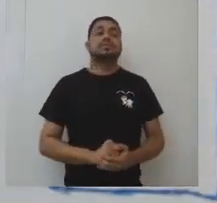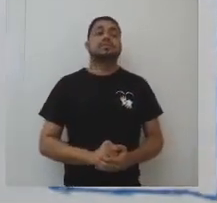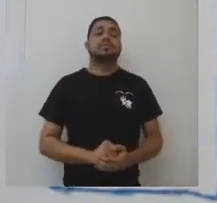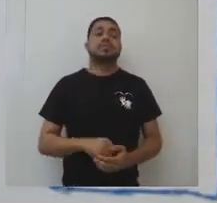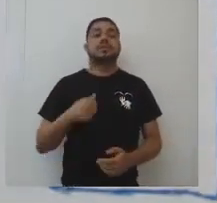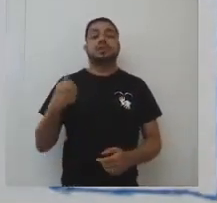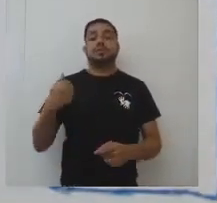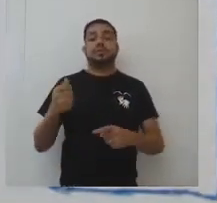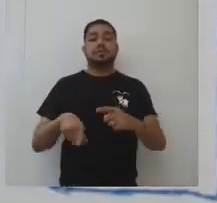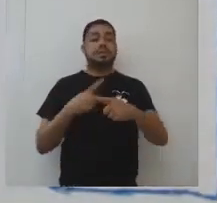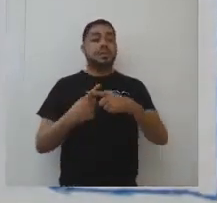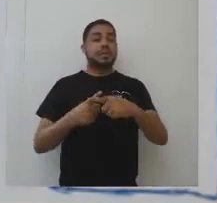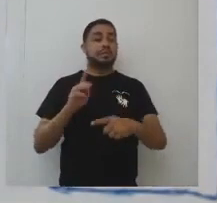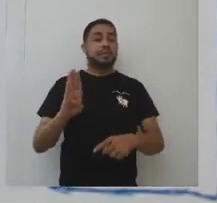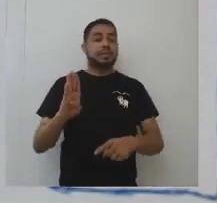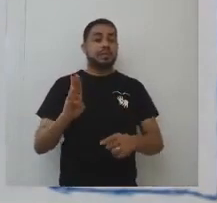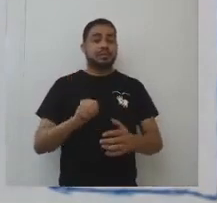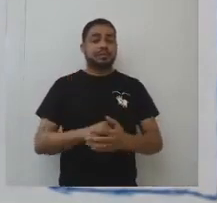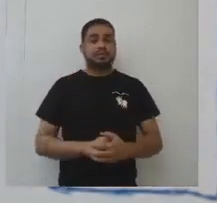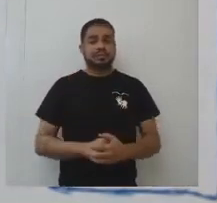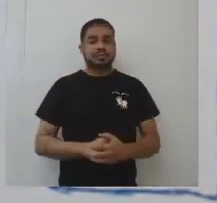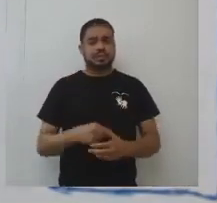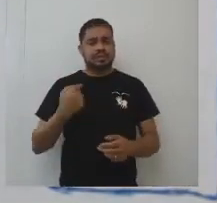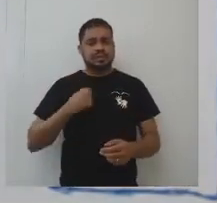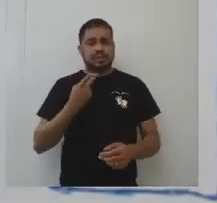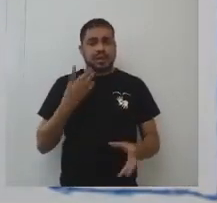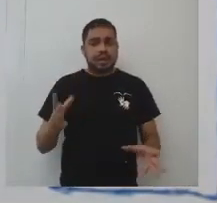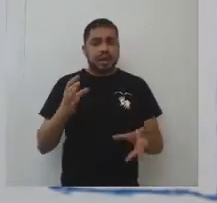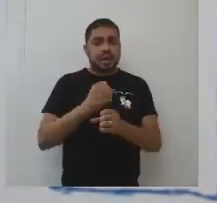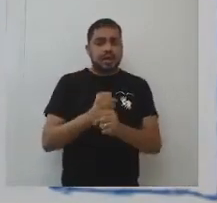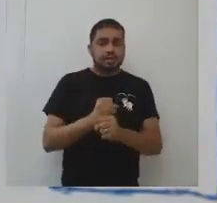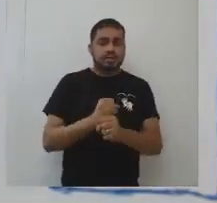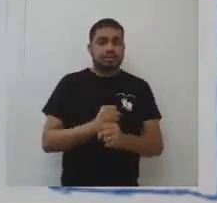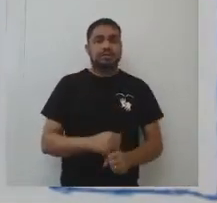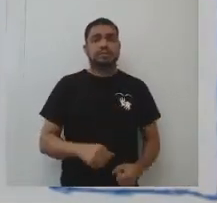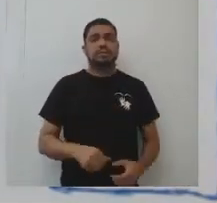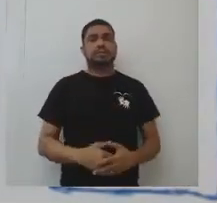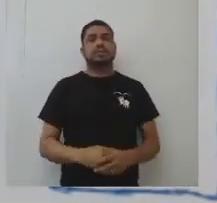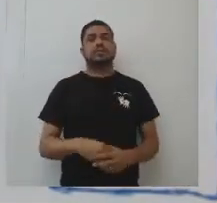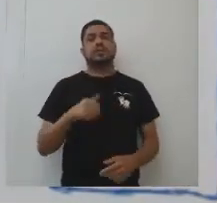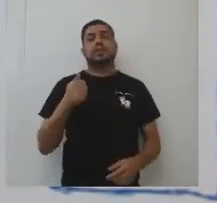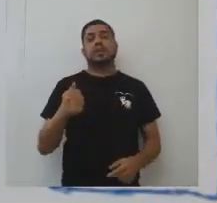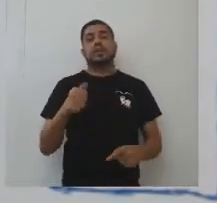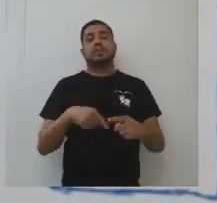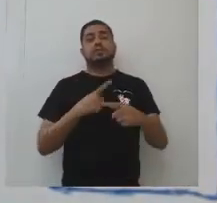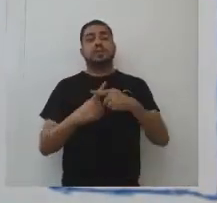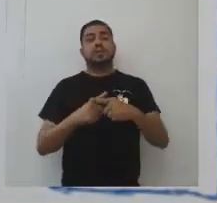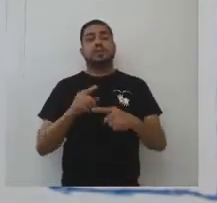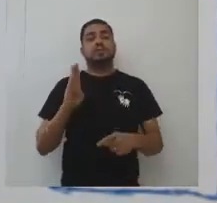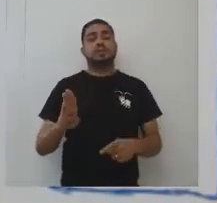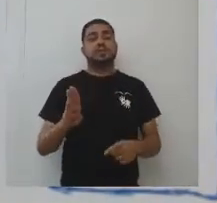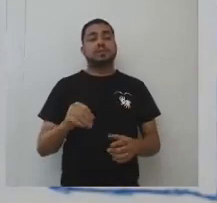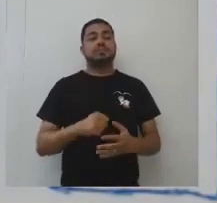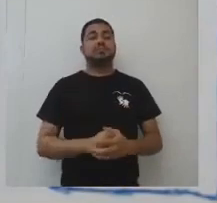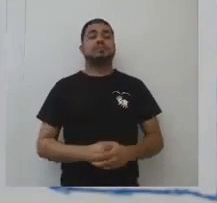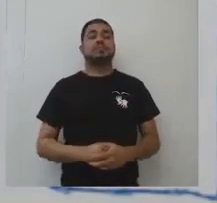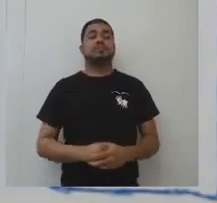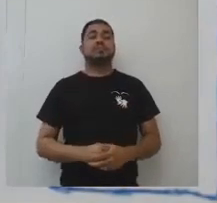mais B, e eu digo igual a mais B, presta